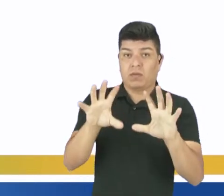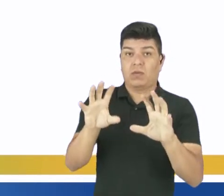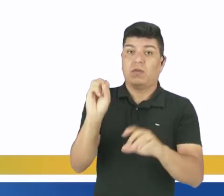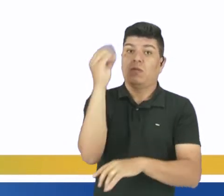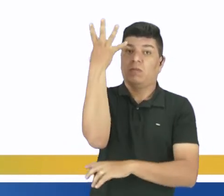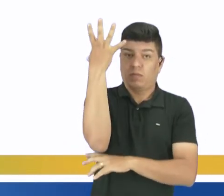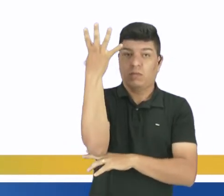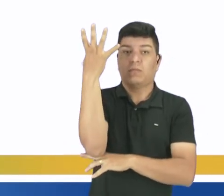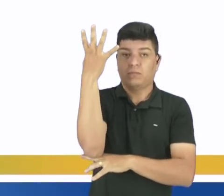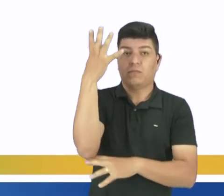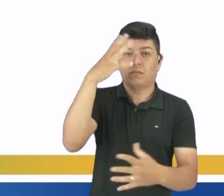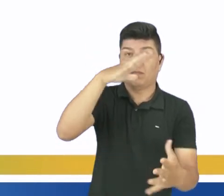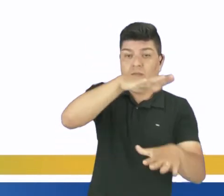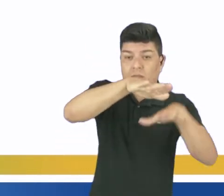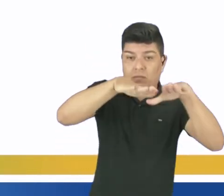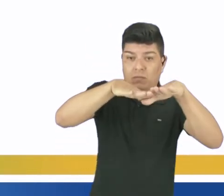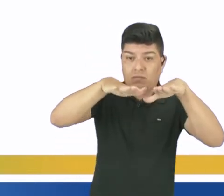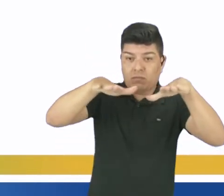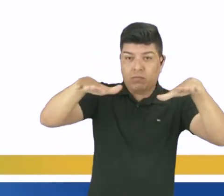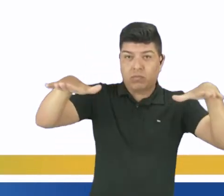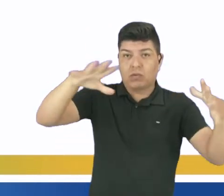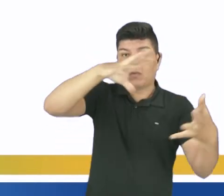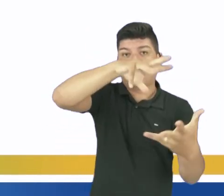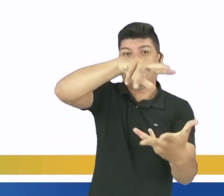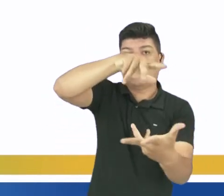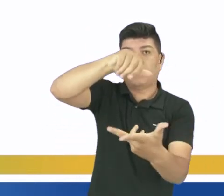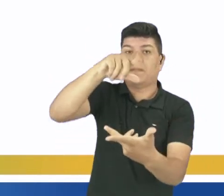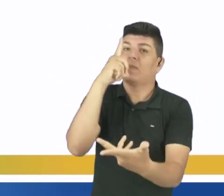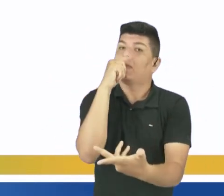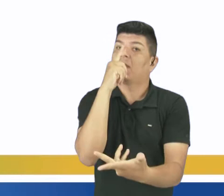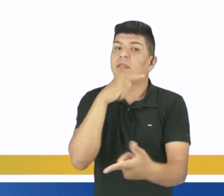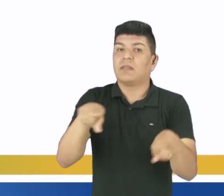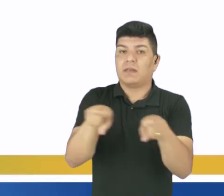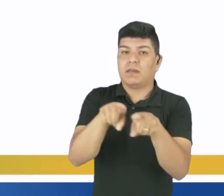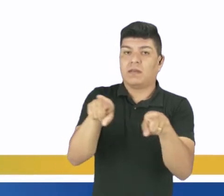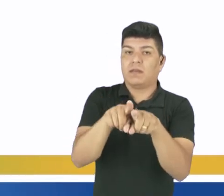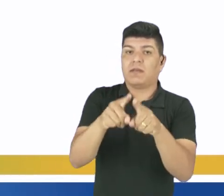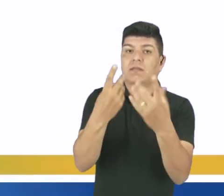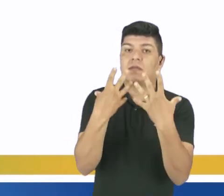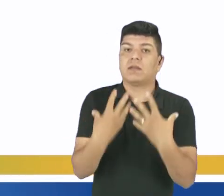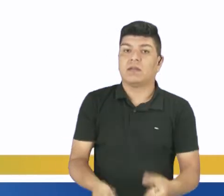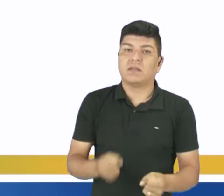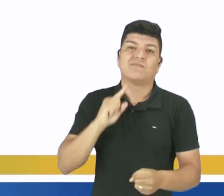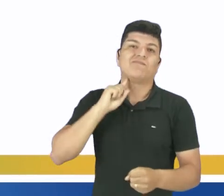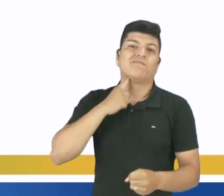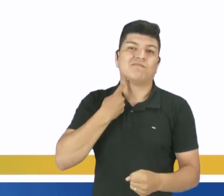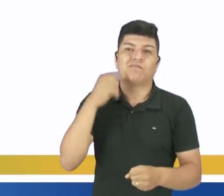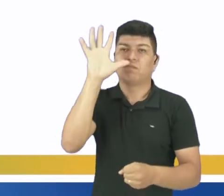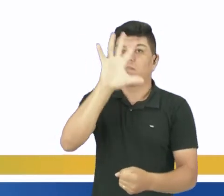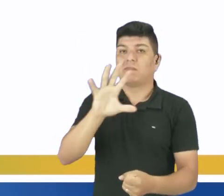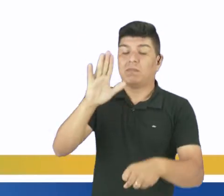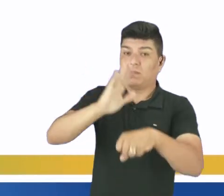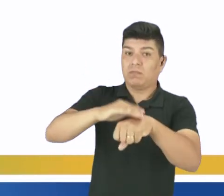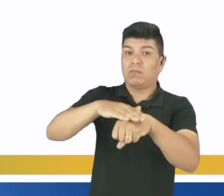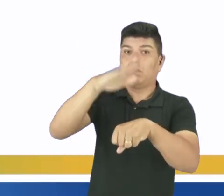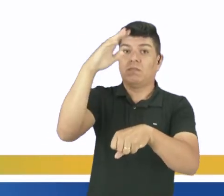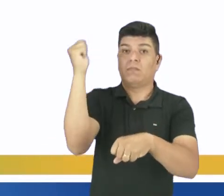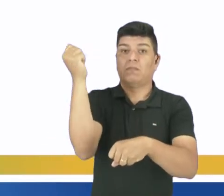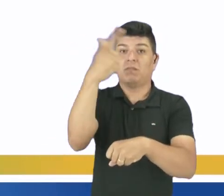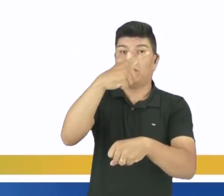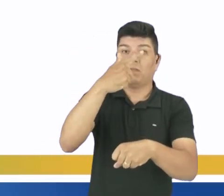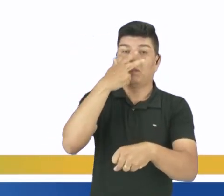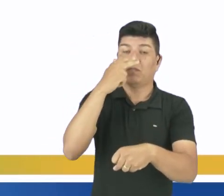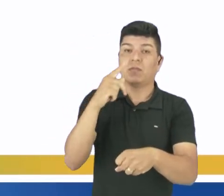acontece tanto para a atmosfera como também para as águas, que recebem uma carga de poluição grande acima daquilo que as